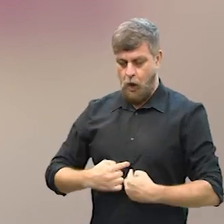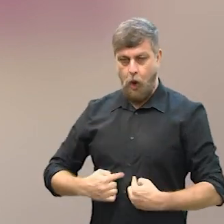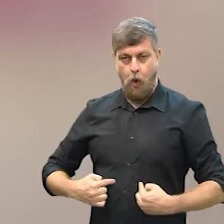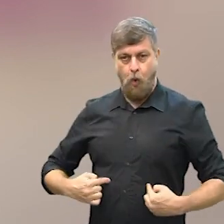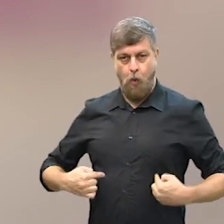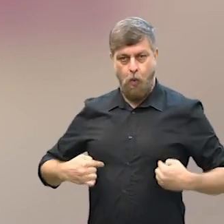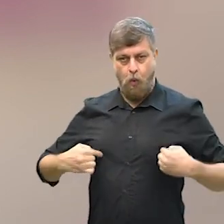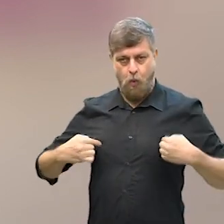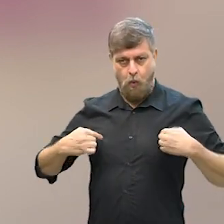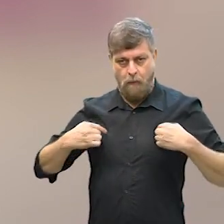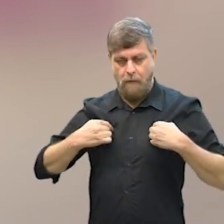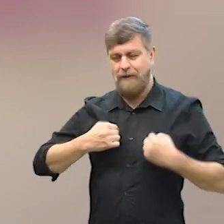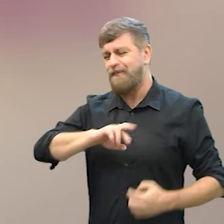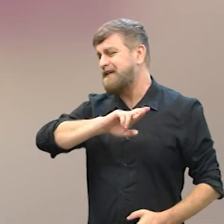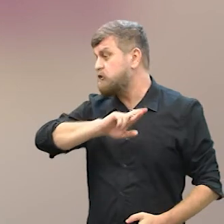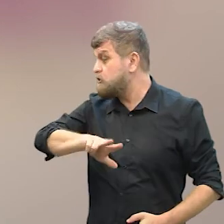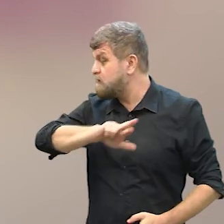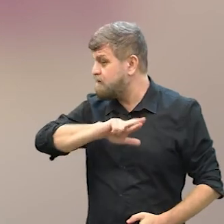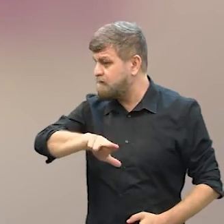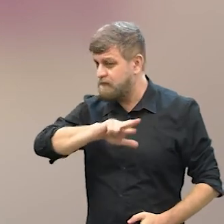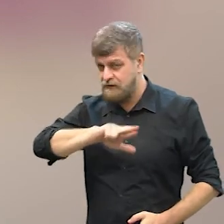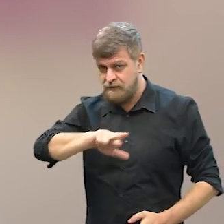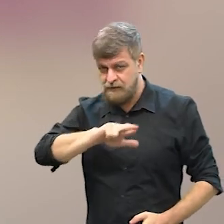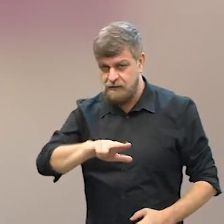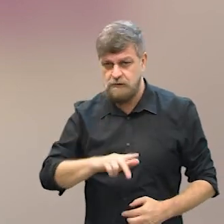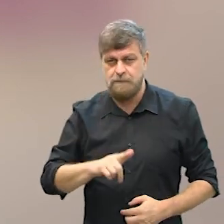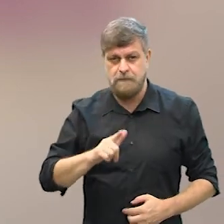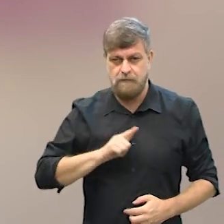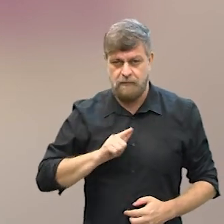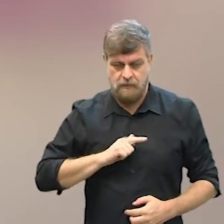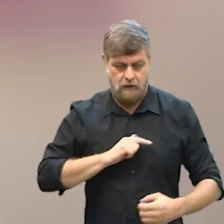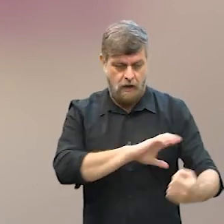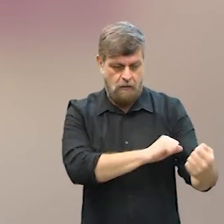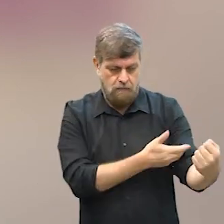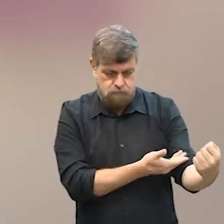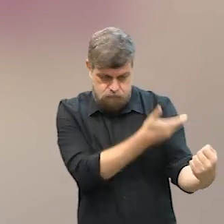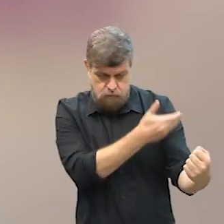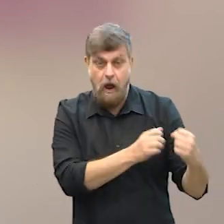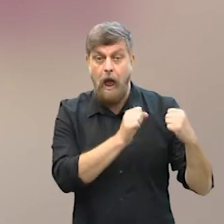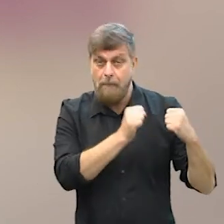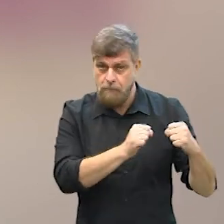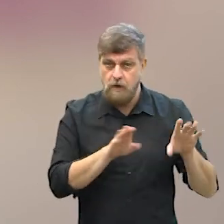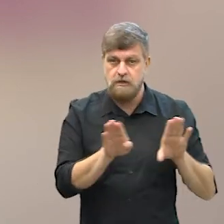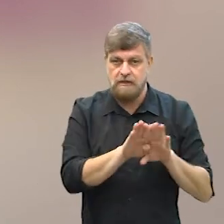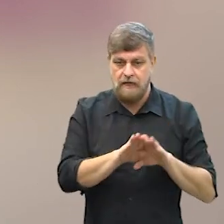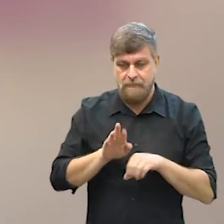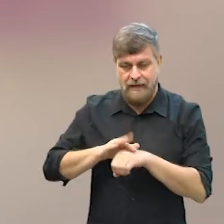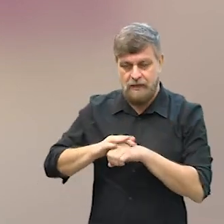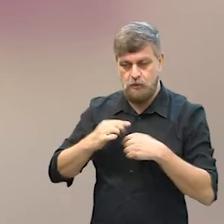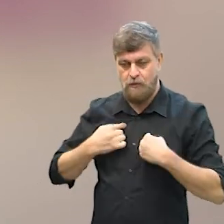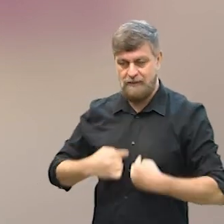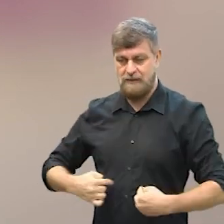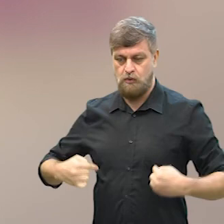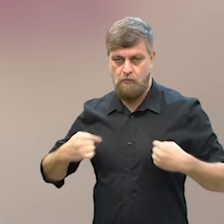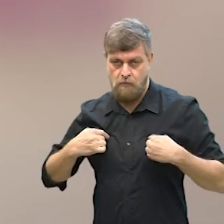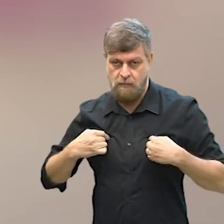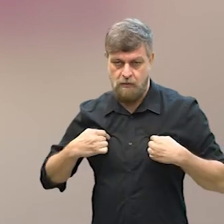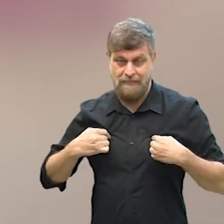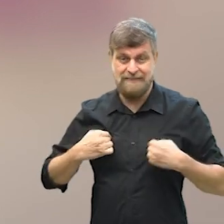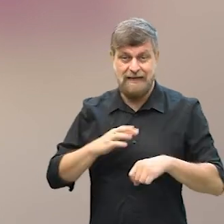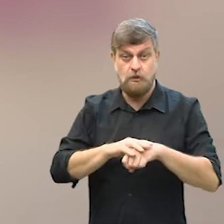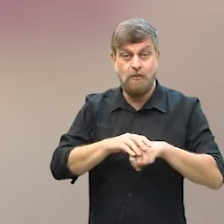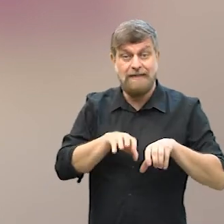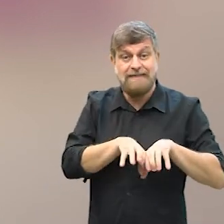pulmonar completamente diferente. Quem tem hipertensão arterial pode ter hipertensão pulmonar ou não. São duas